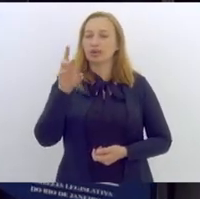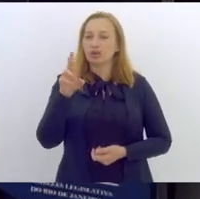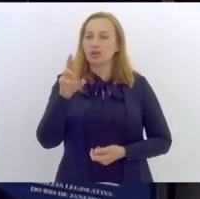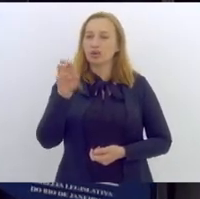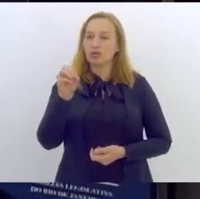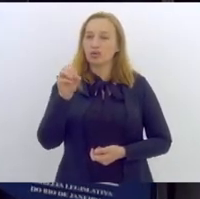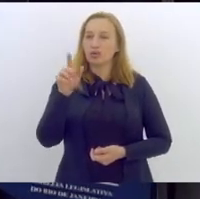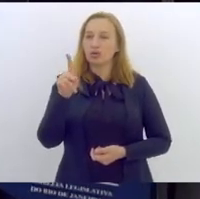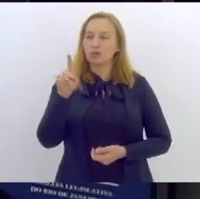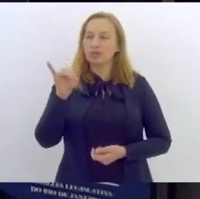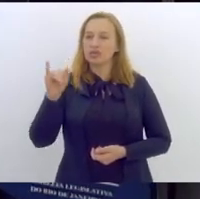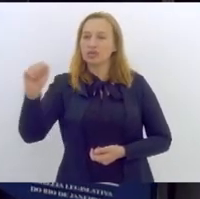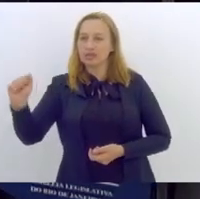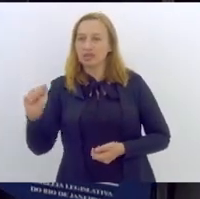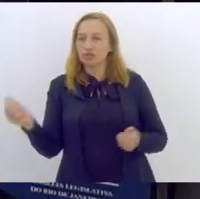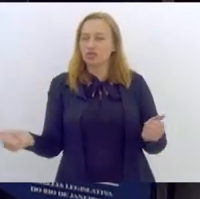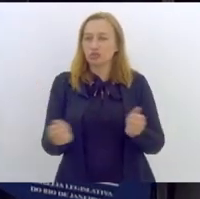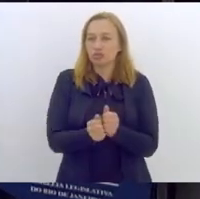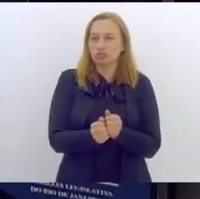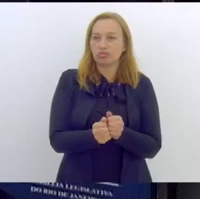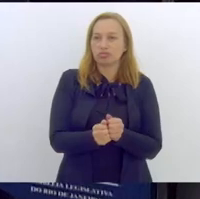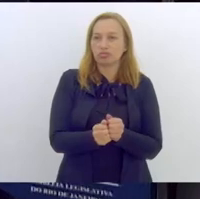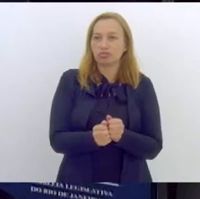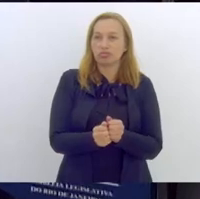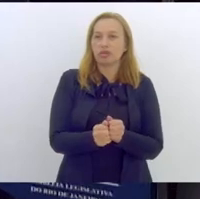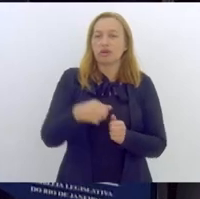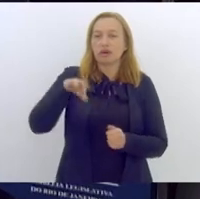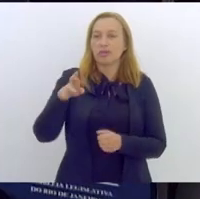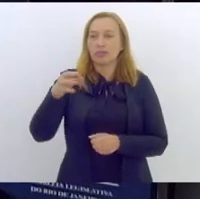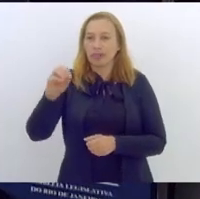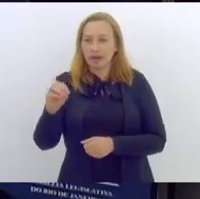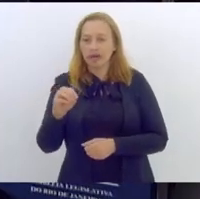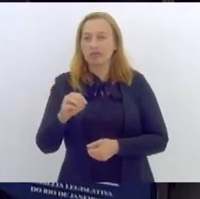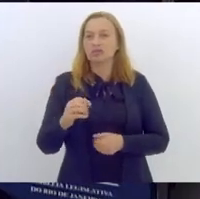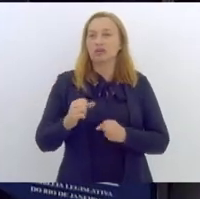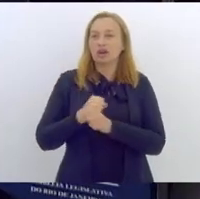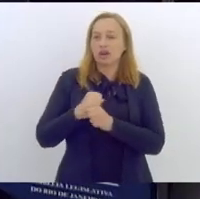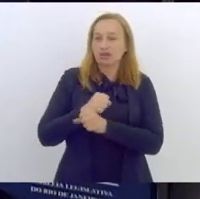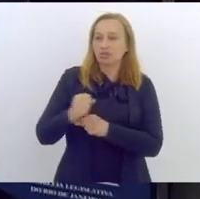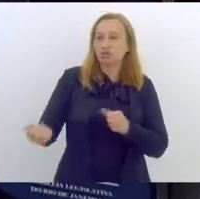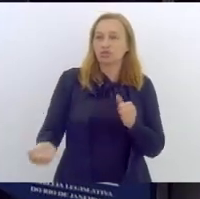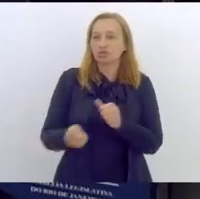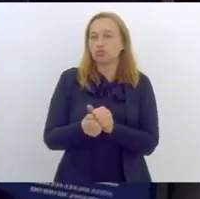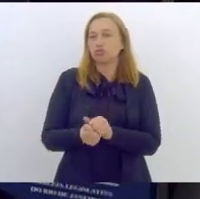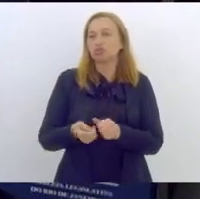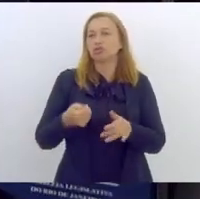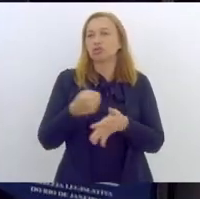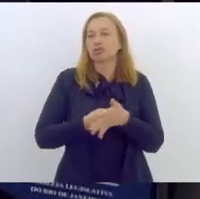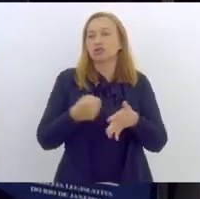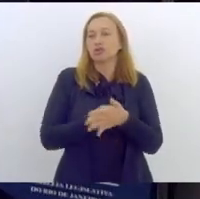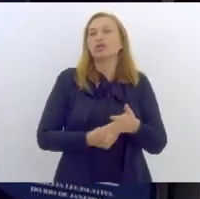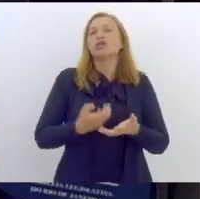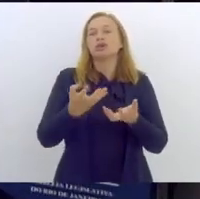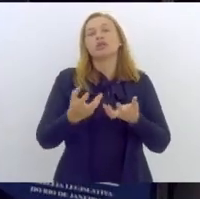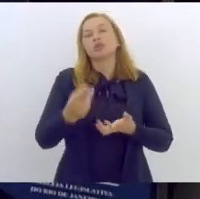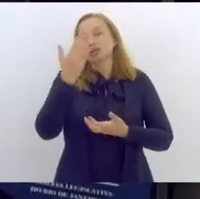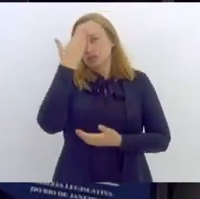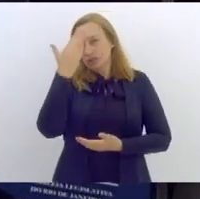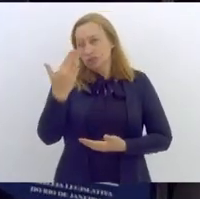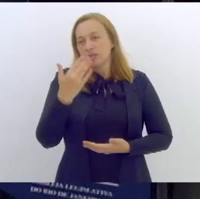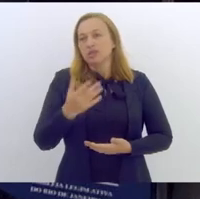junto ao Marcio Garcia algum tempo é Quero agradecer